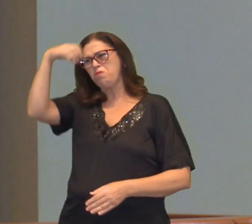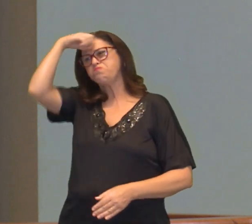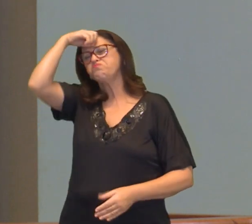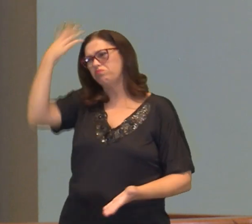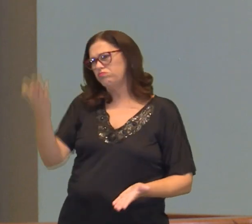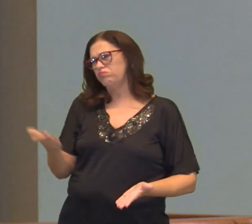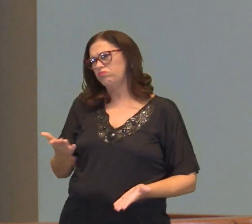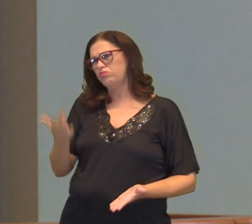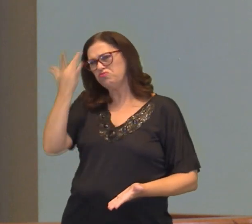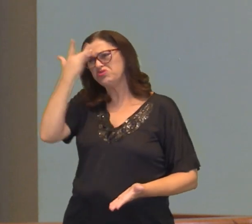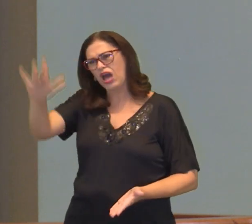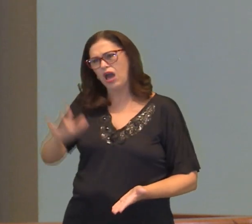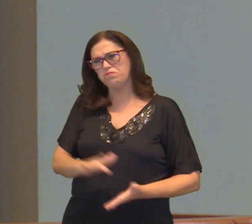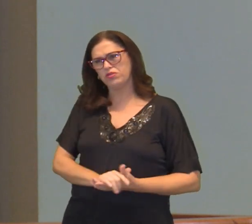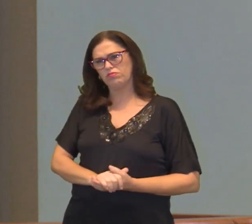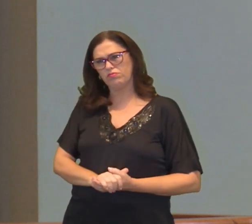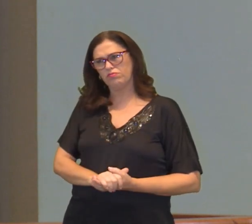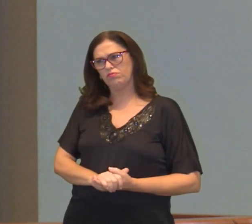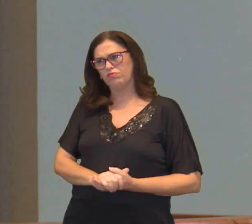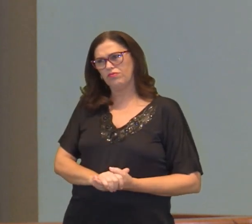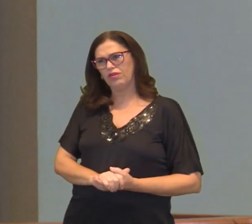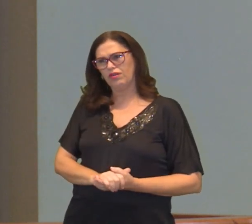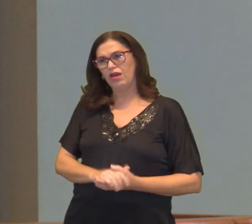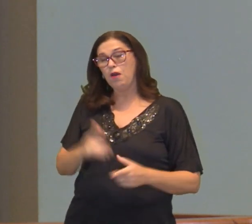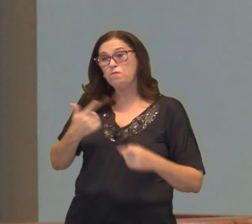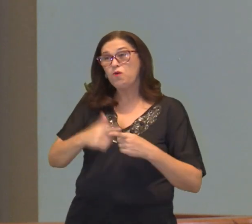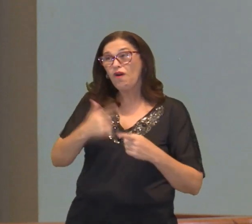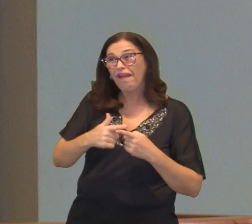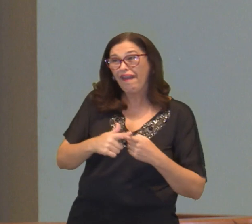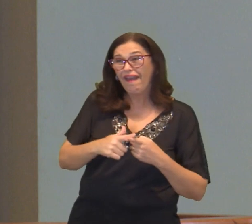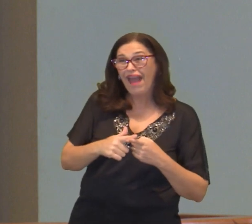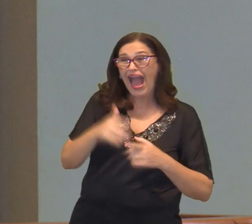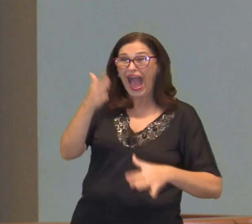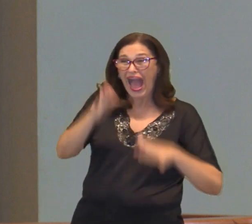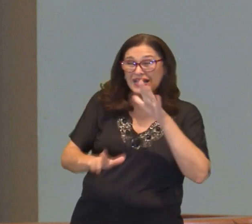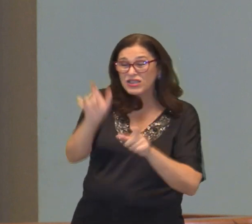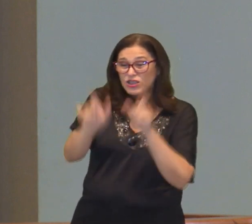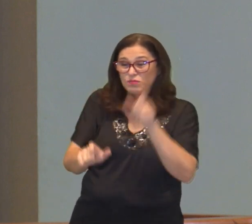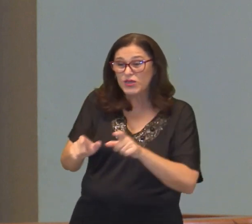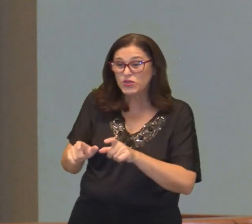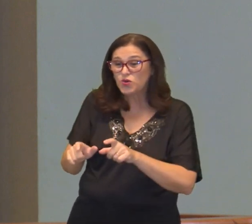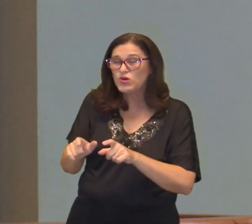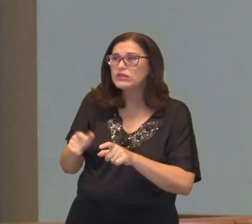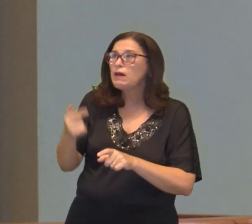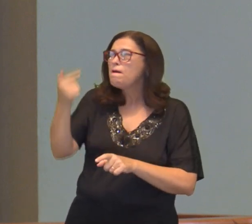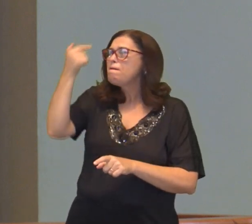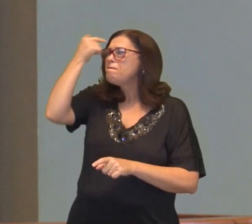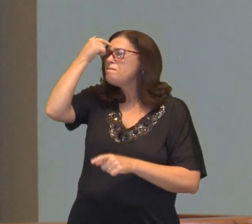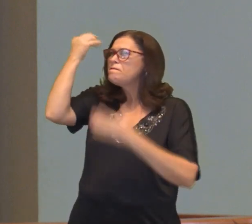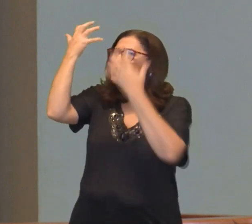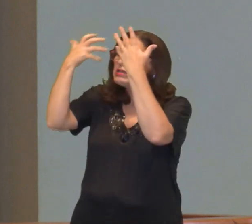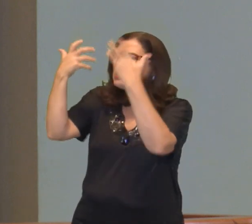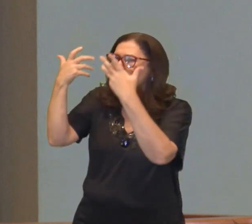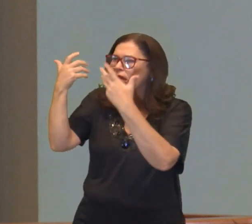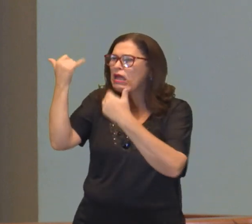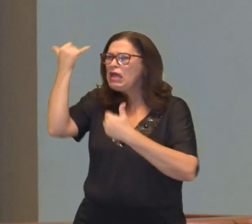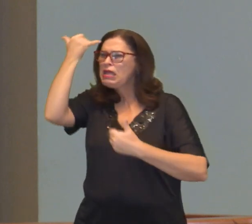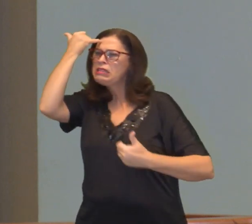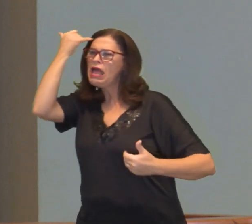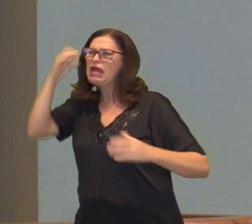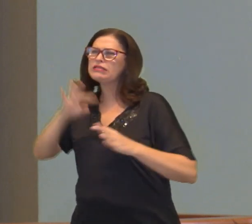pessoa constrói ideias religiosas sem conhecer aquilo que diz a palavra de